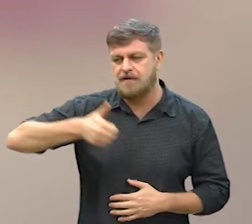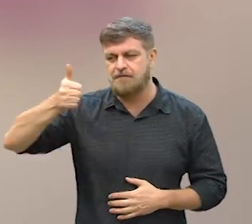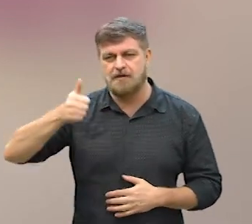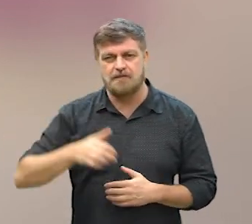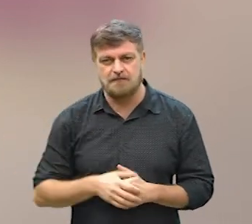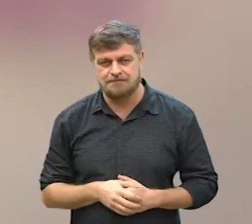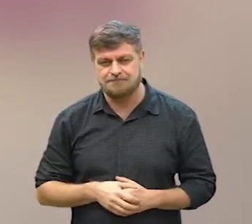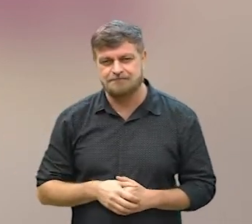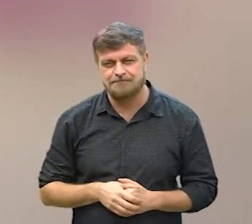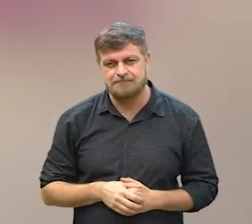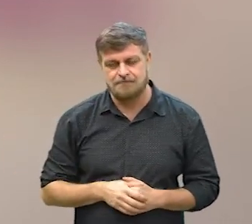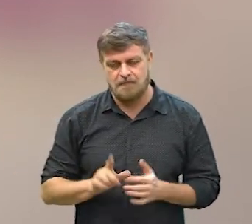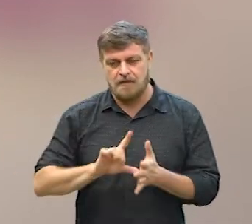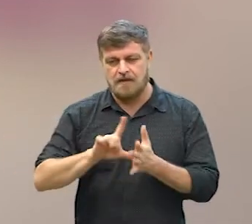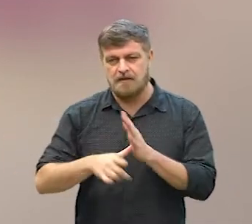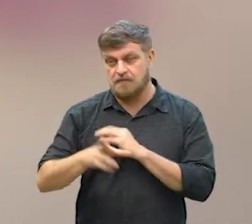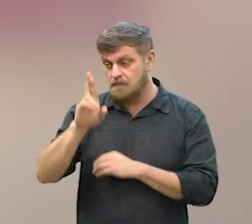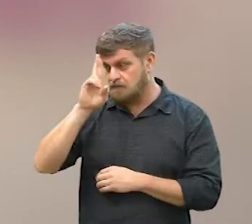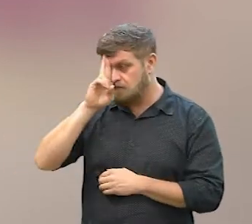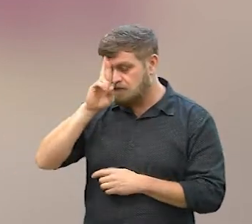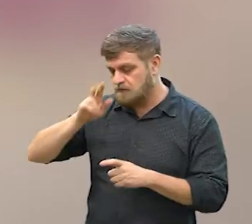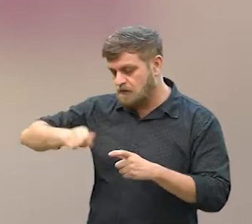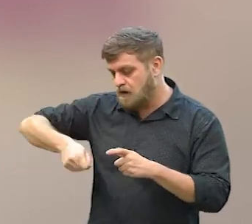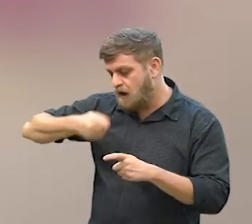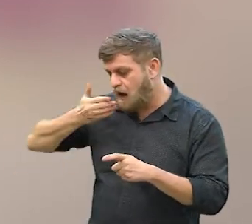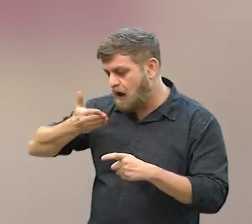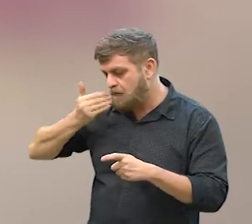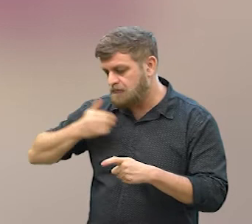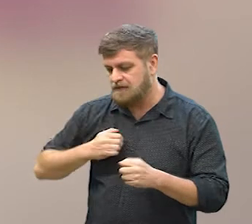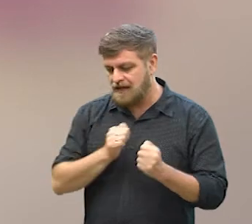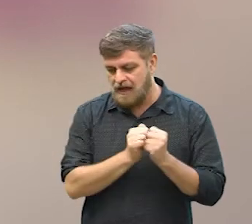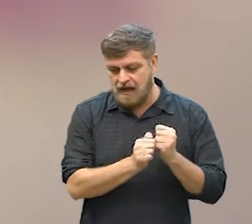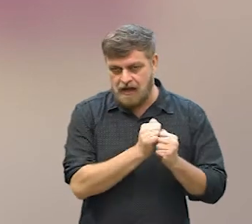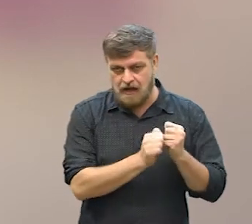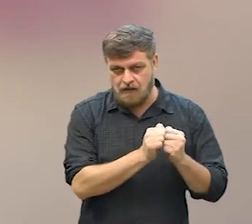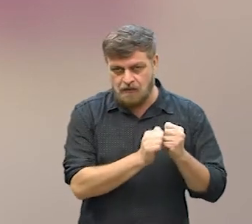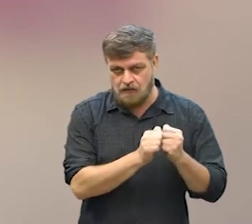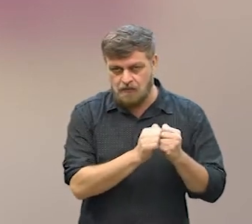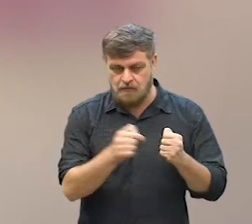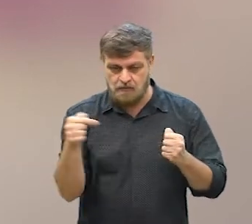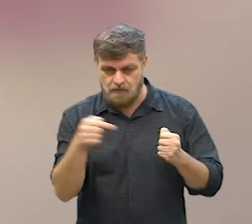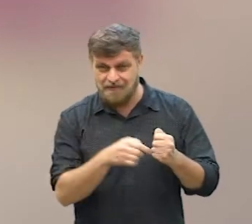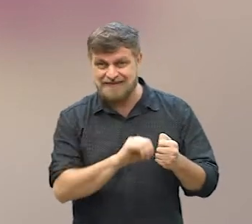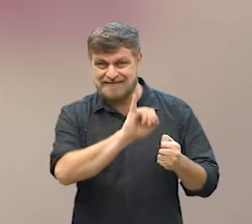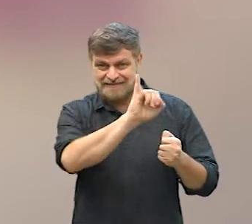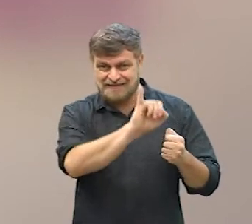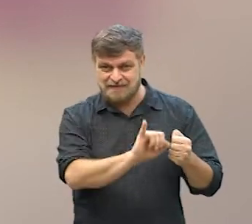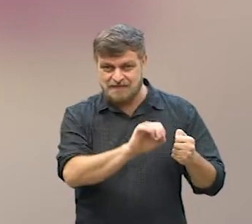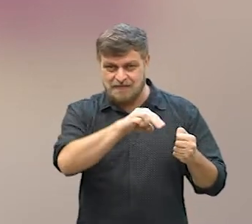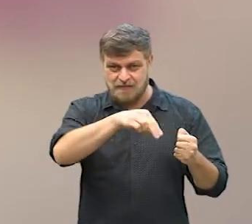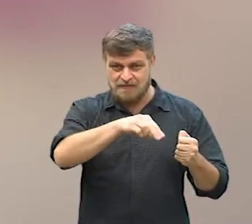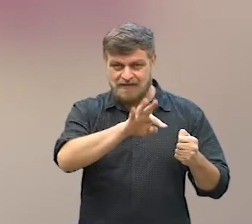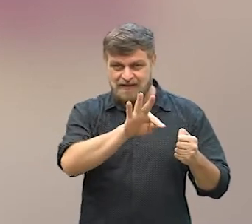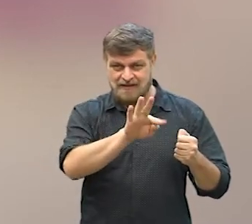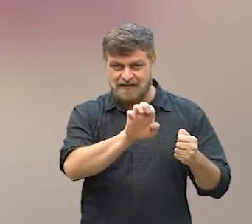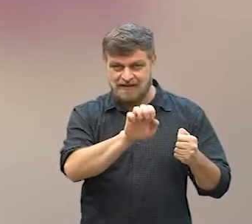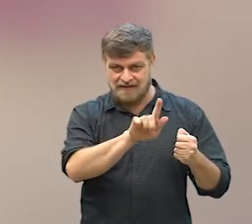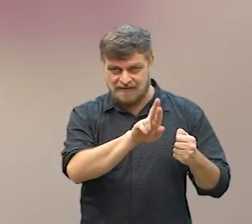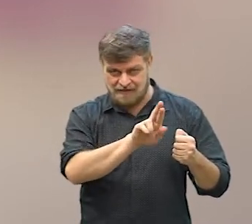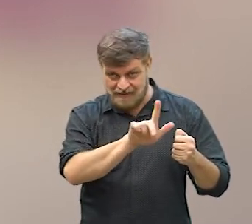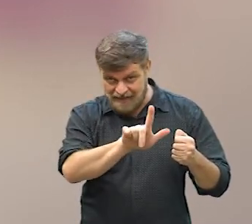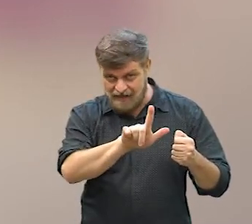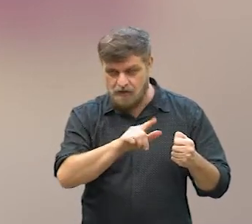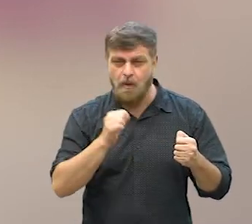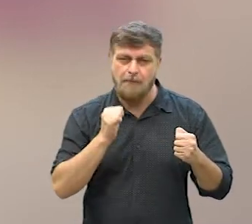organismo. Logo depois do almoço, também tem a fonte do arroz. Preferir o arroz integral, mas para quem não gosta,